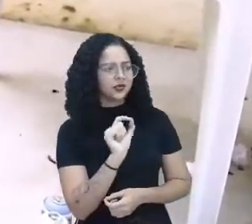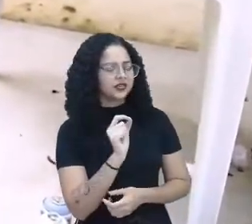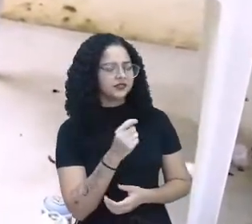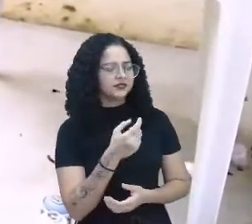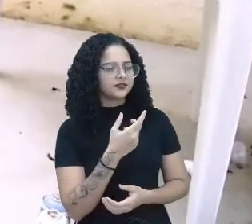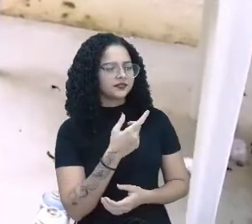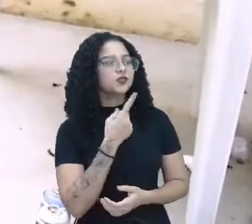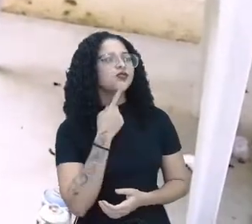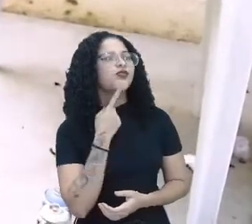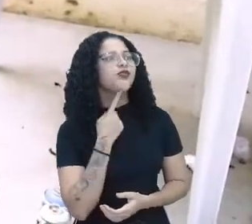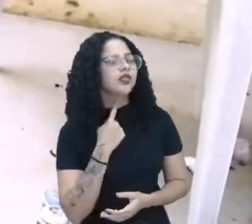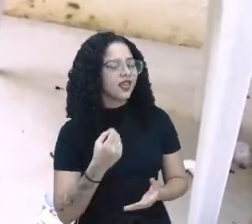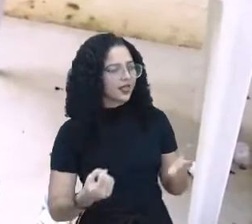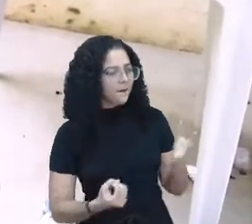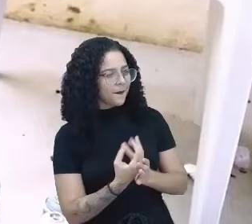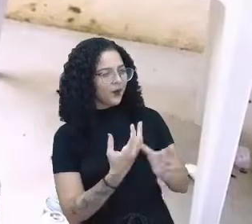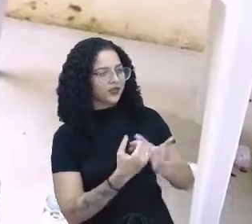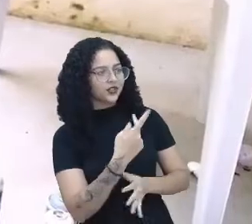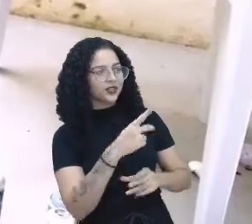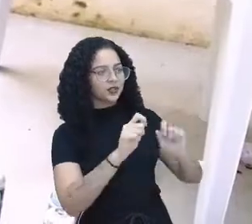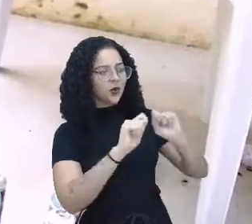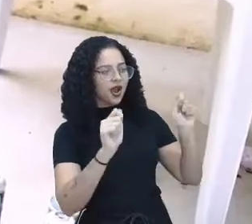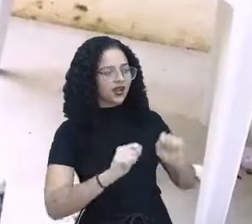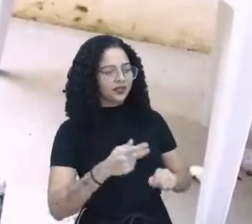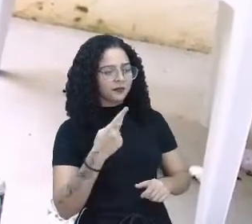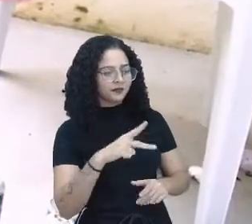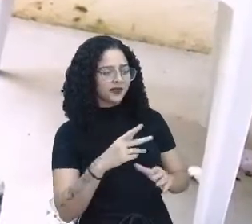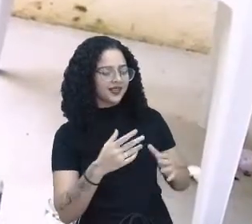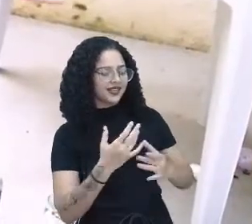a produzir a sua arte pela